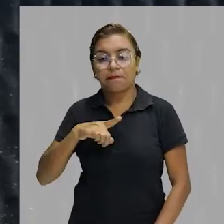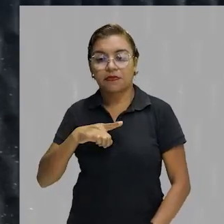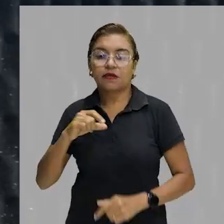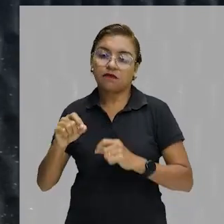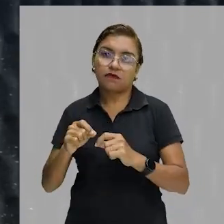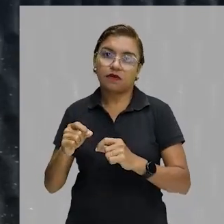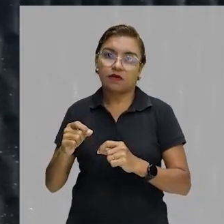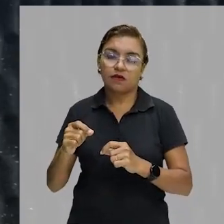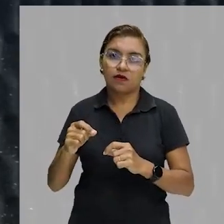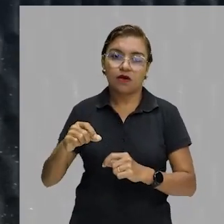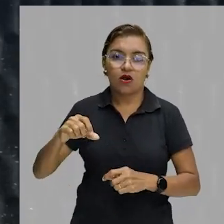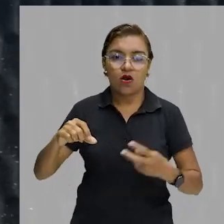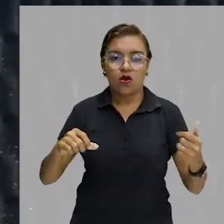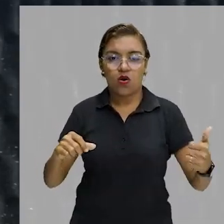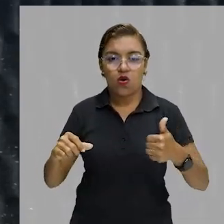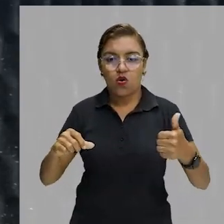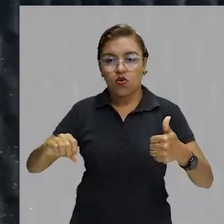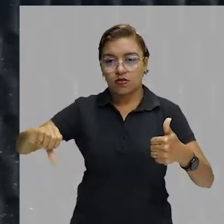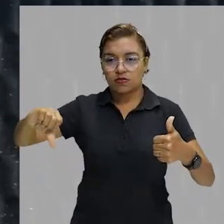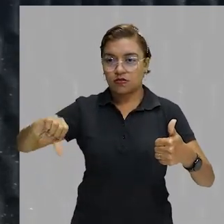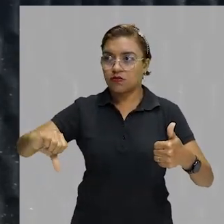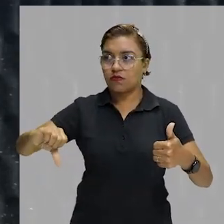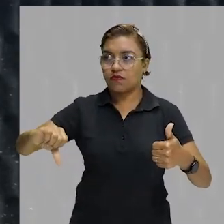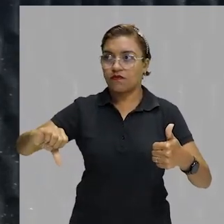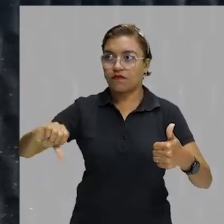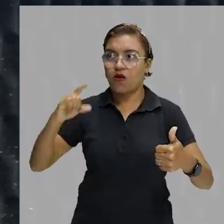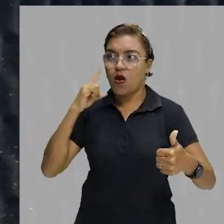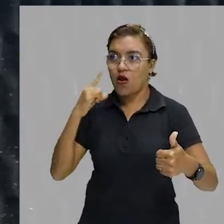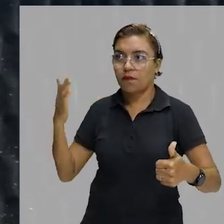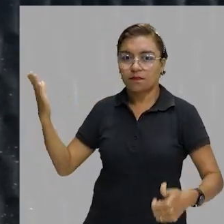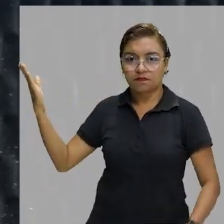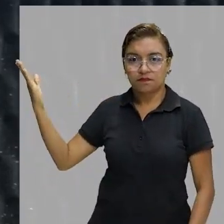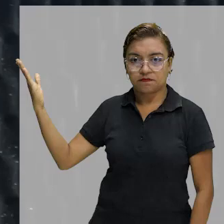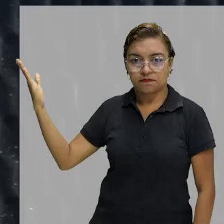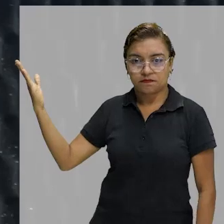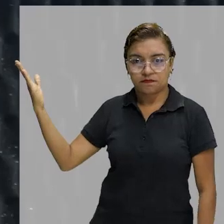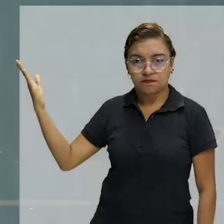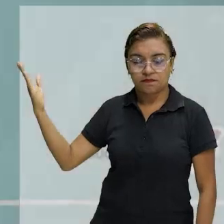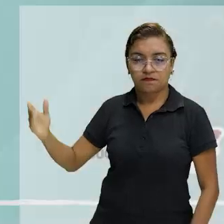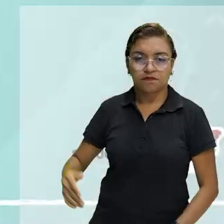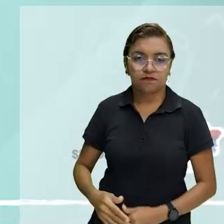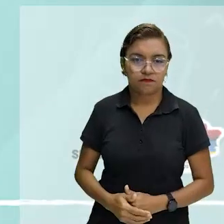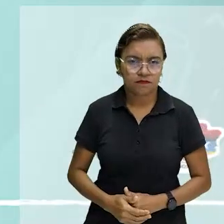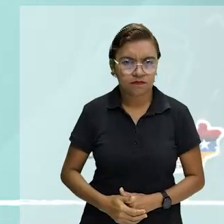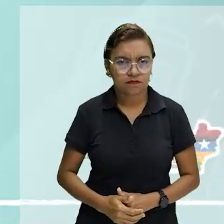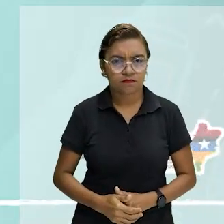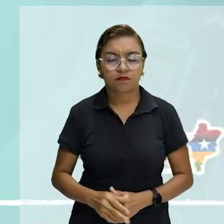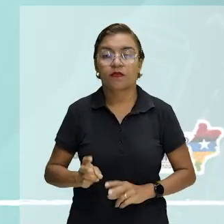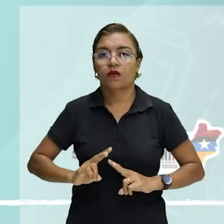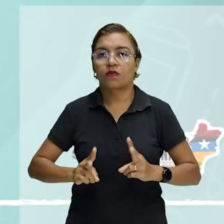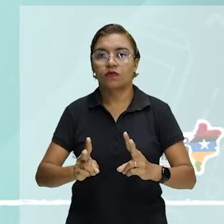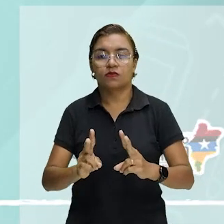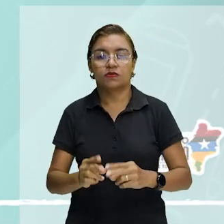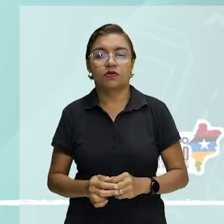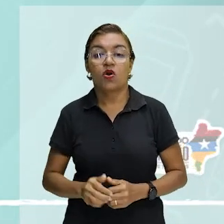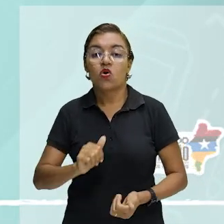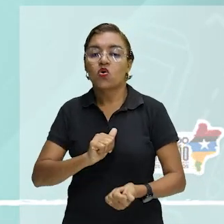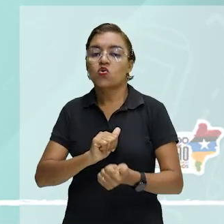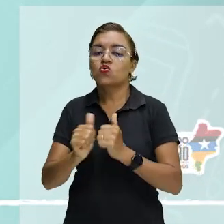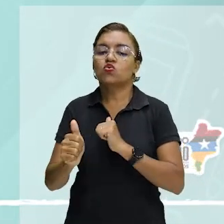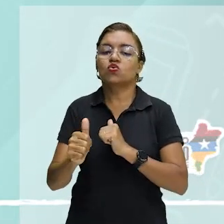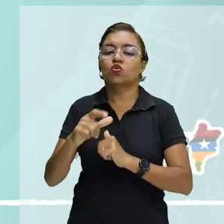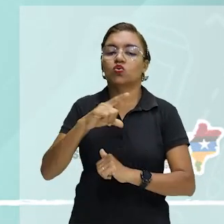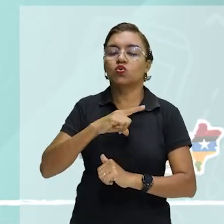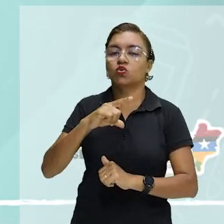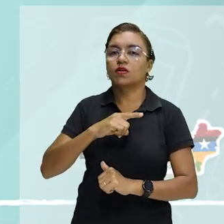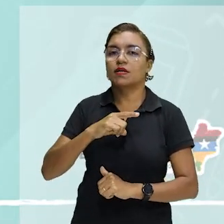aqui entre colchetes ali, tá certo? Vamos continuando. O jogo pode ser jogado em